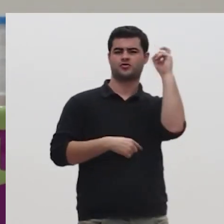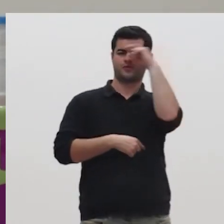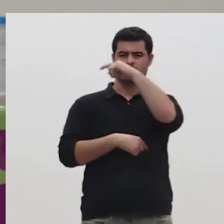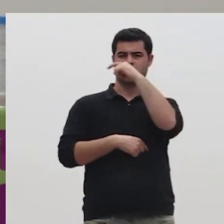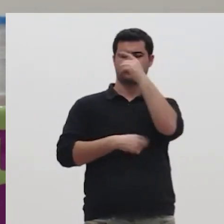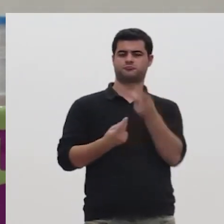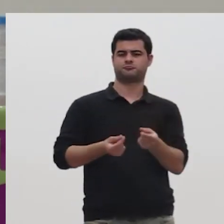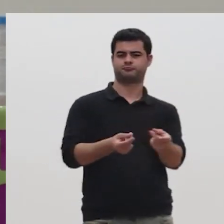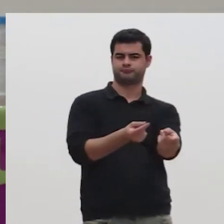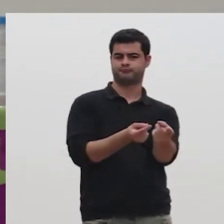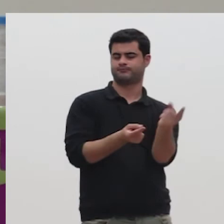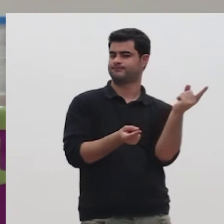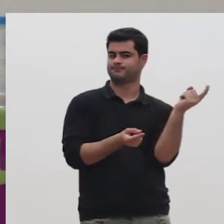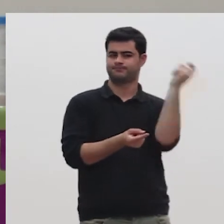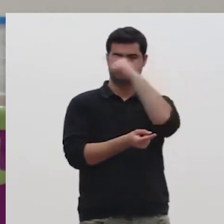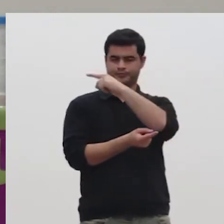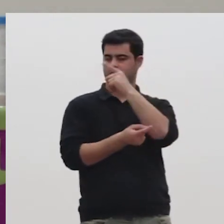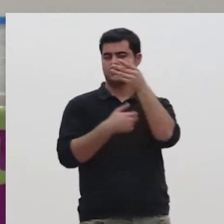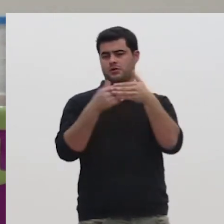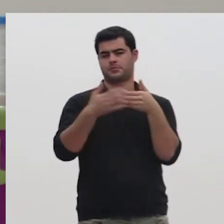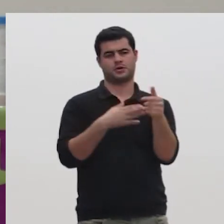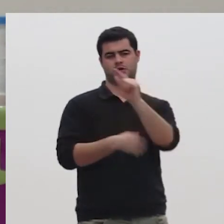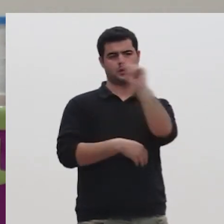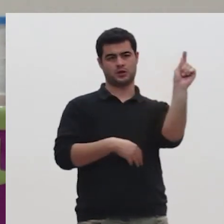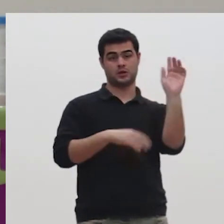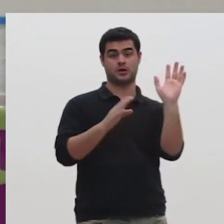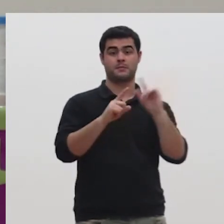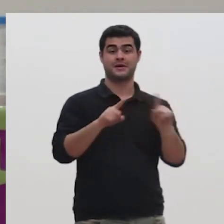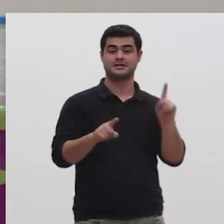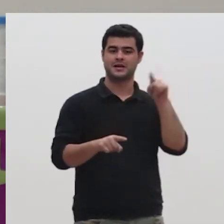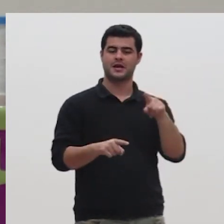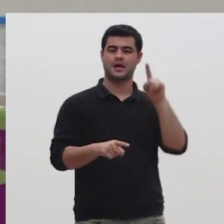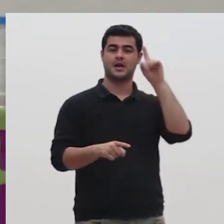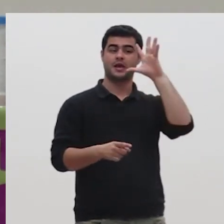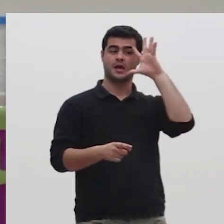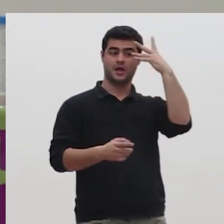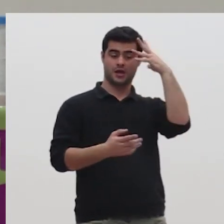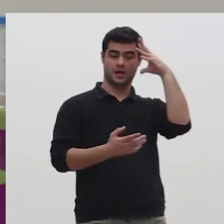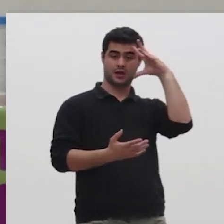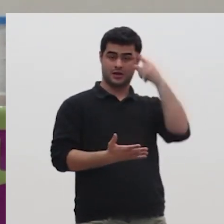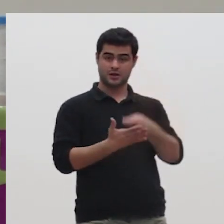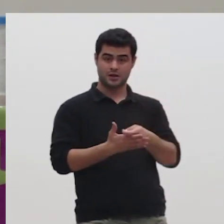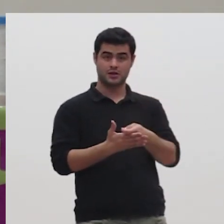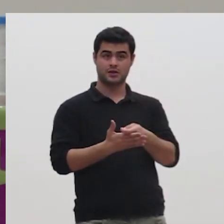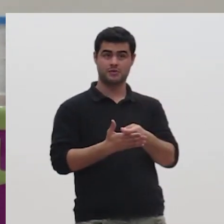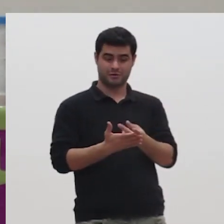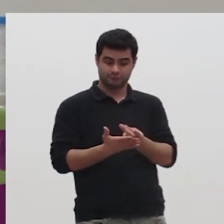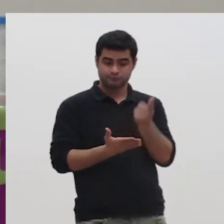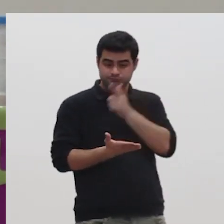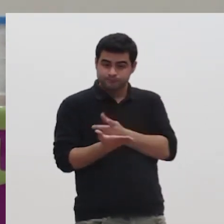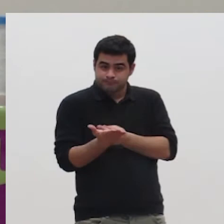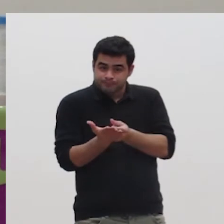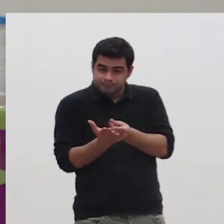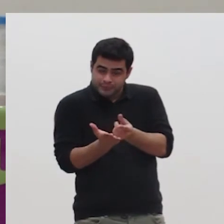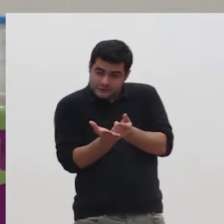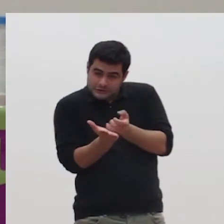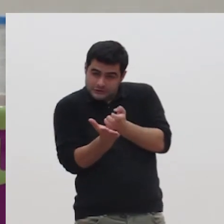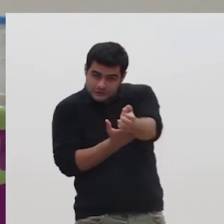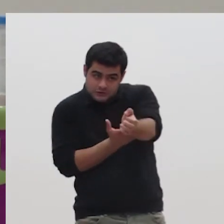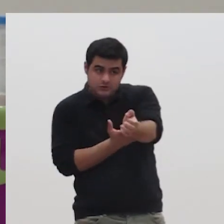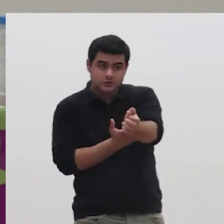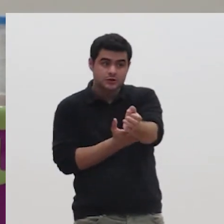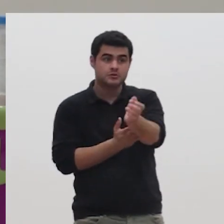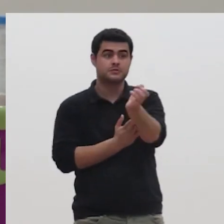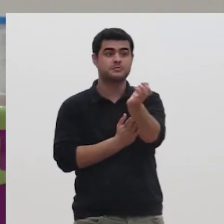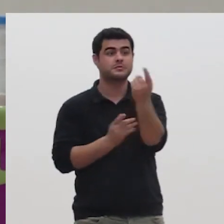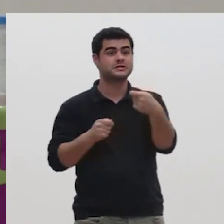por culpa de quem quer que seja, né? Mas porque essa é uma resolução que, para ter efetividade, ela precisa de uma atuação dentro dos programas